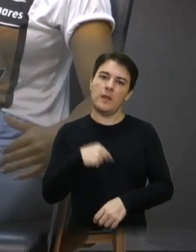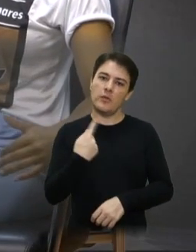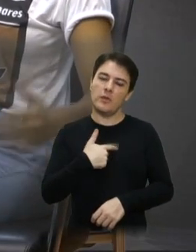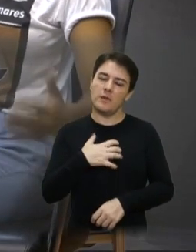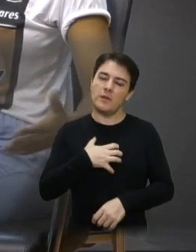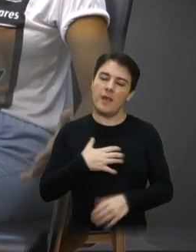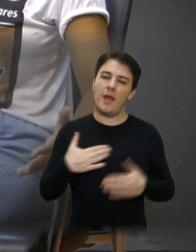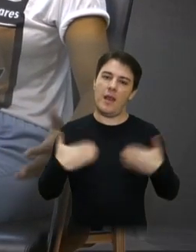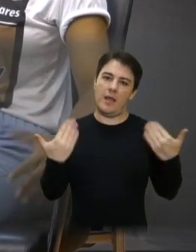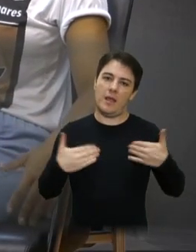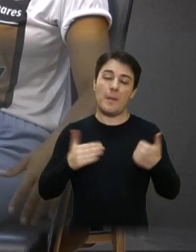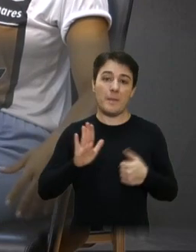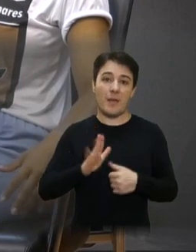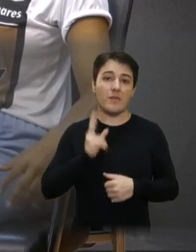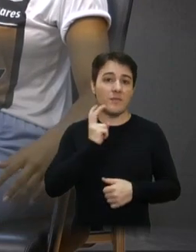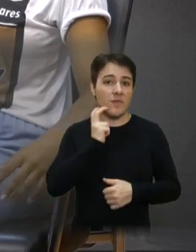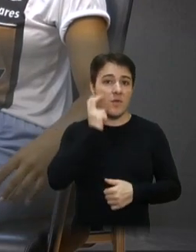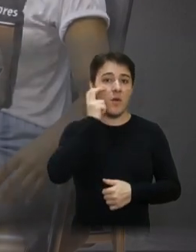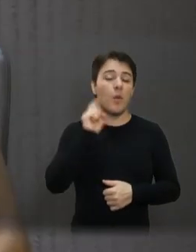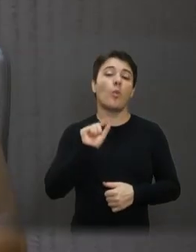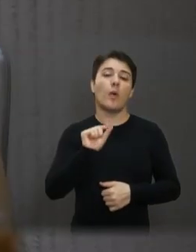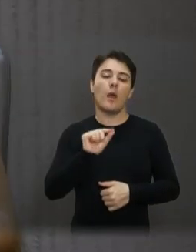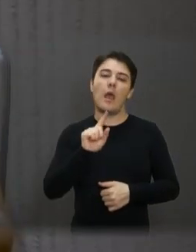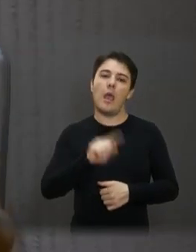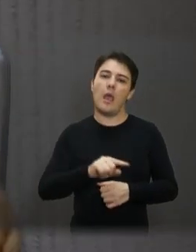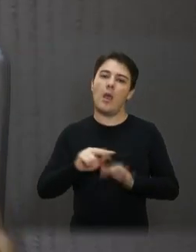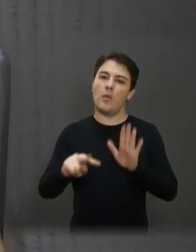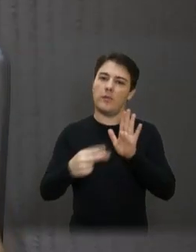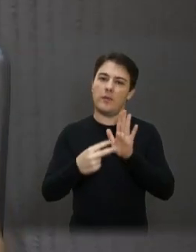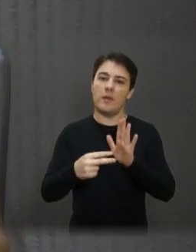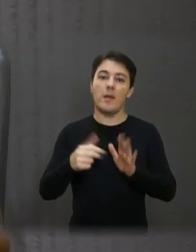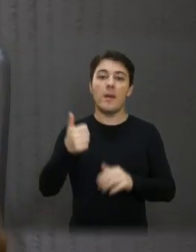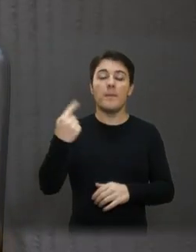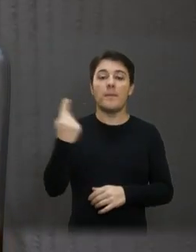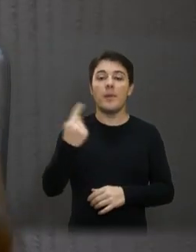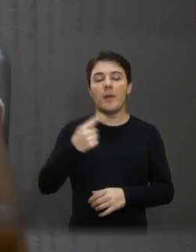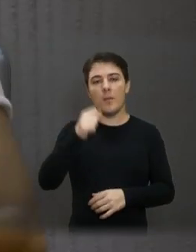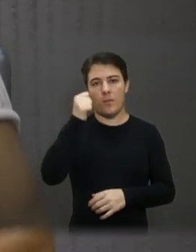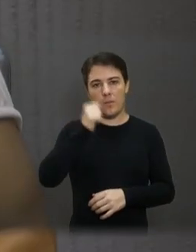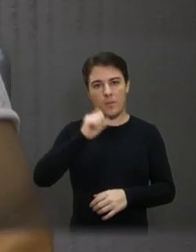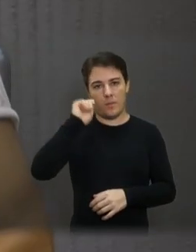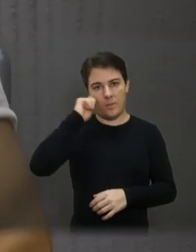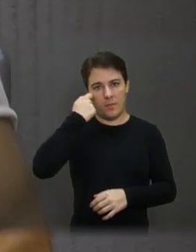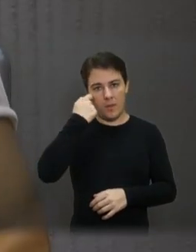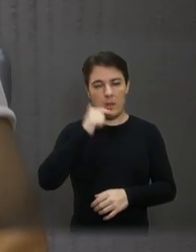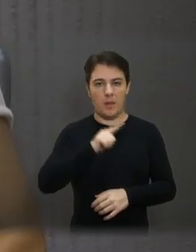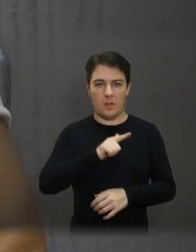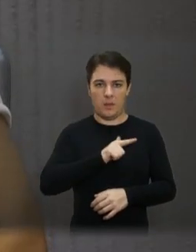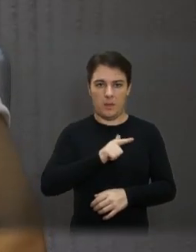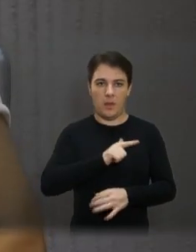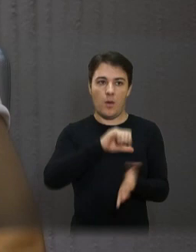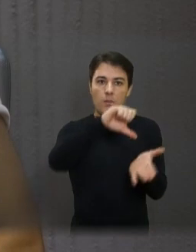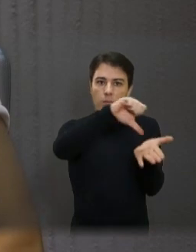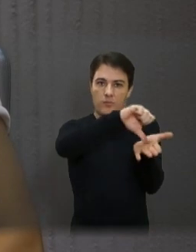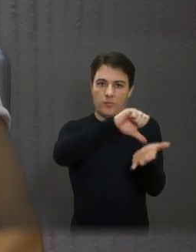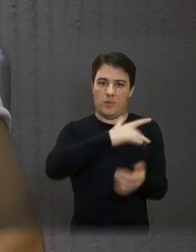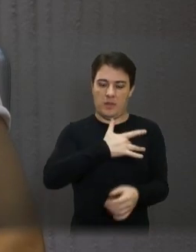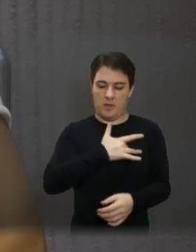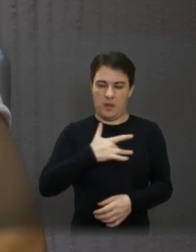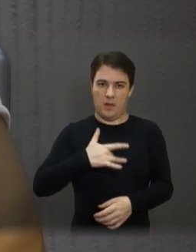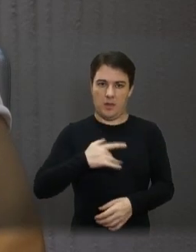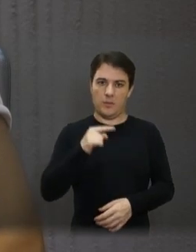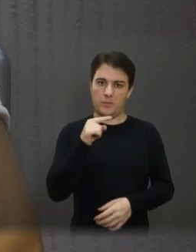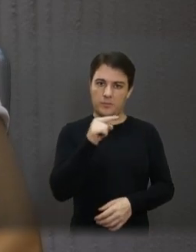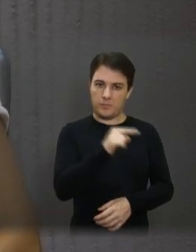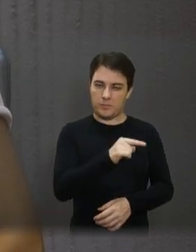a honra porém a hei de reconhecer a primeira mulher negra a ter o nome de um próprio público que é o posto de saúde né